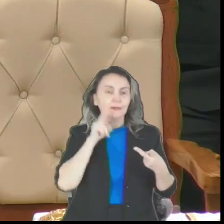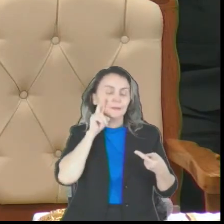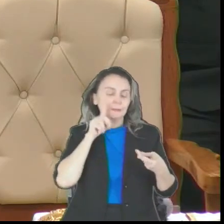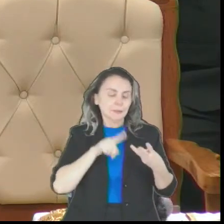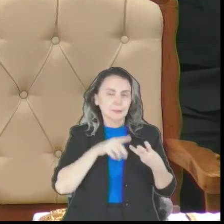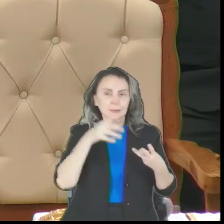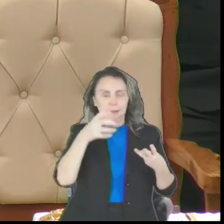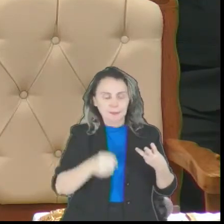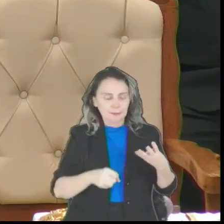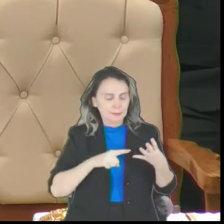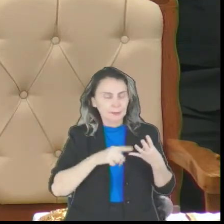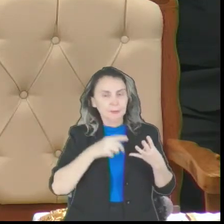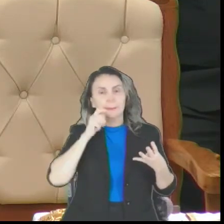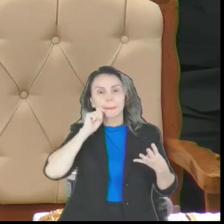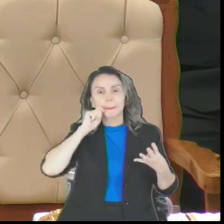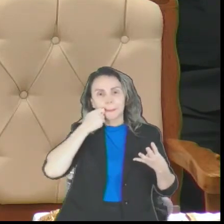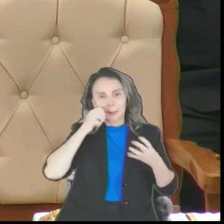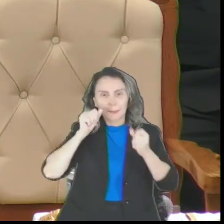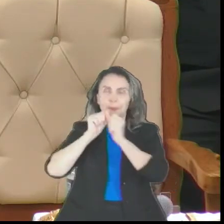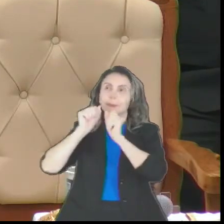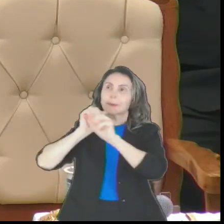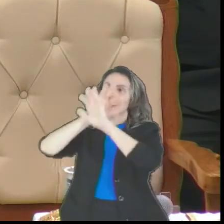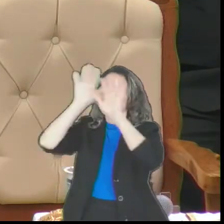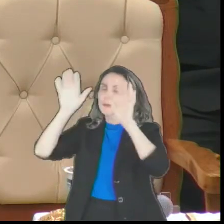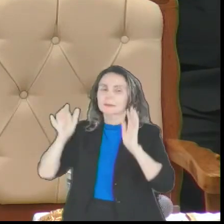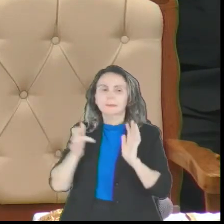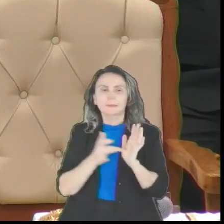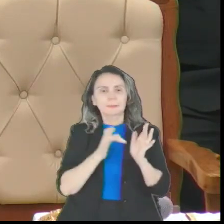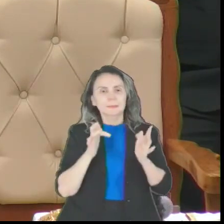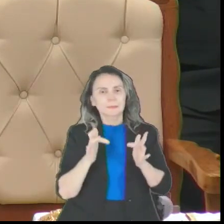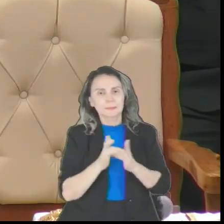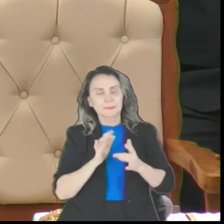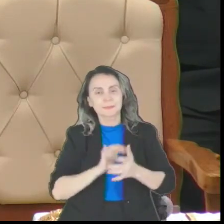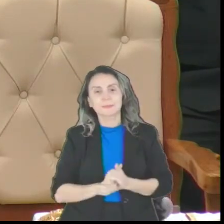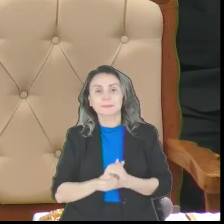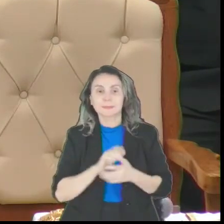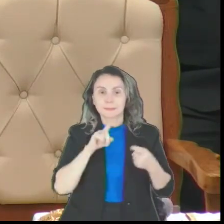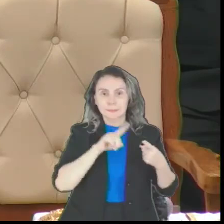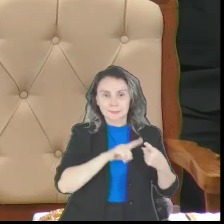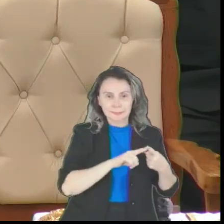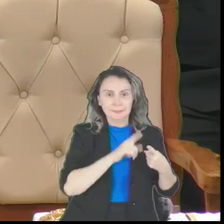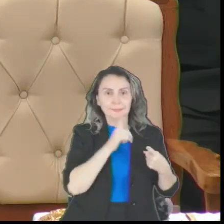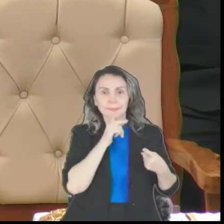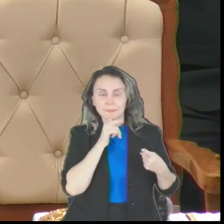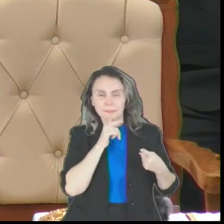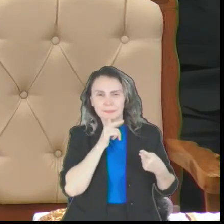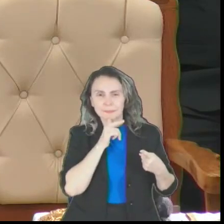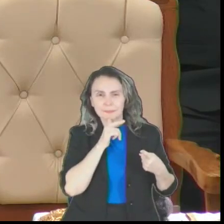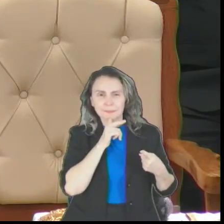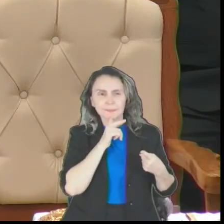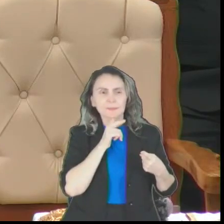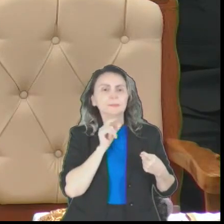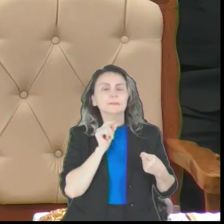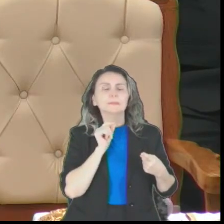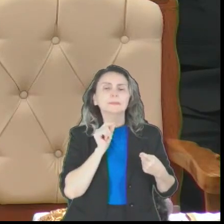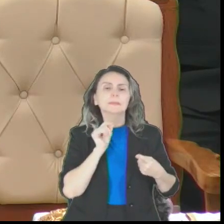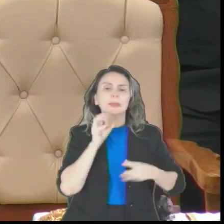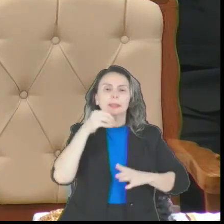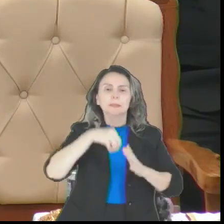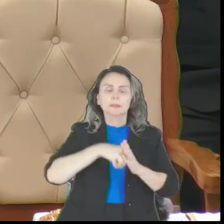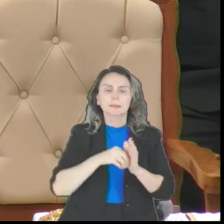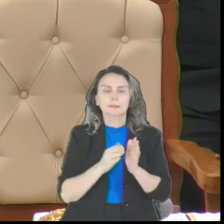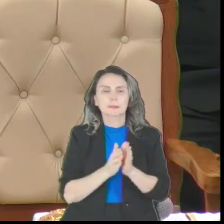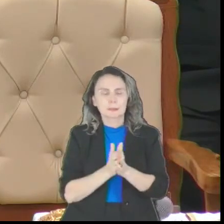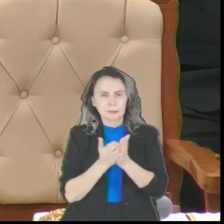e pão. Glórias a Jesus. A água é apresentado dentro da Bíblia,